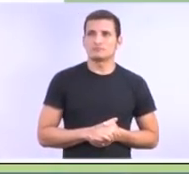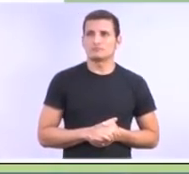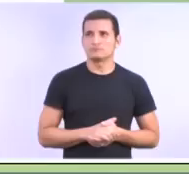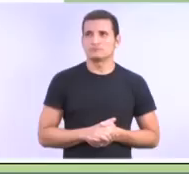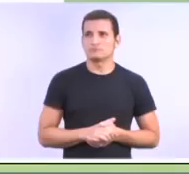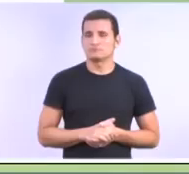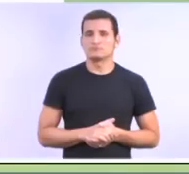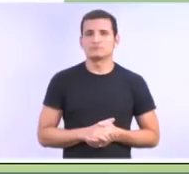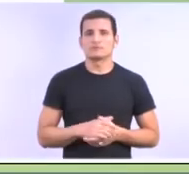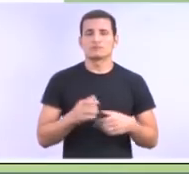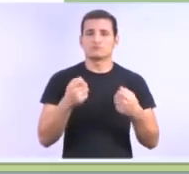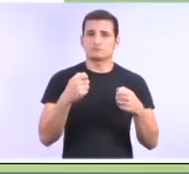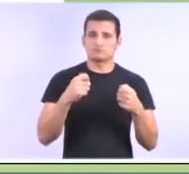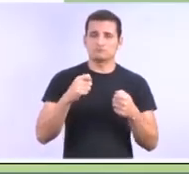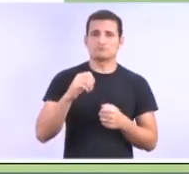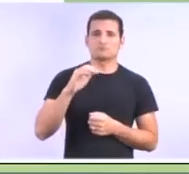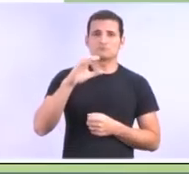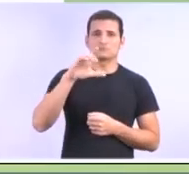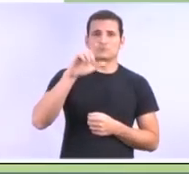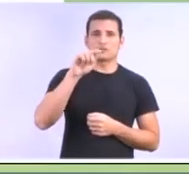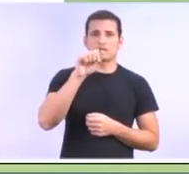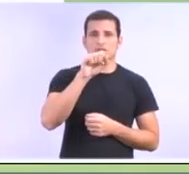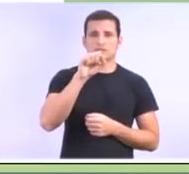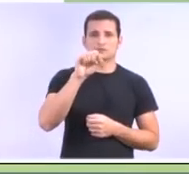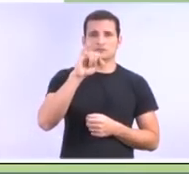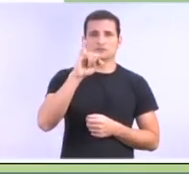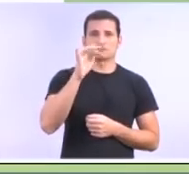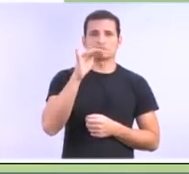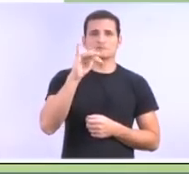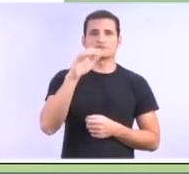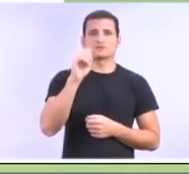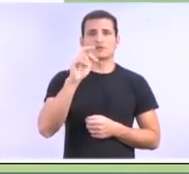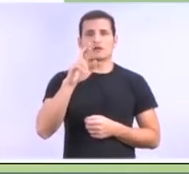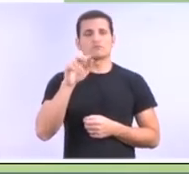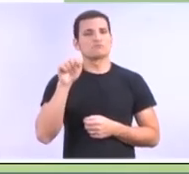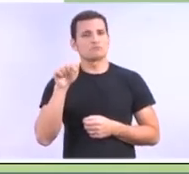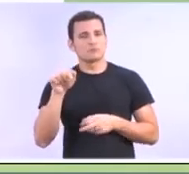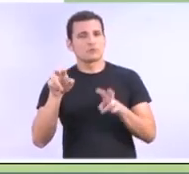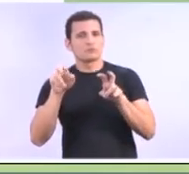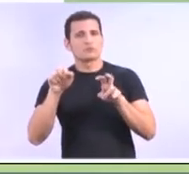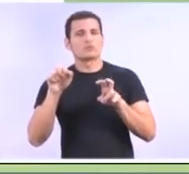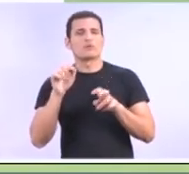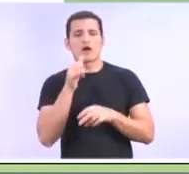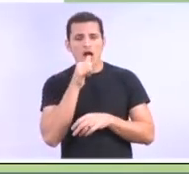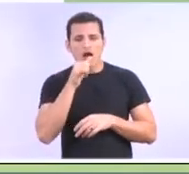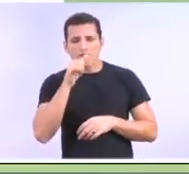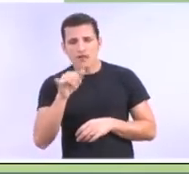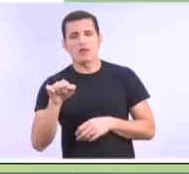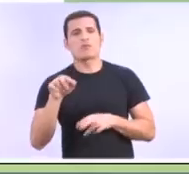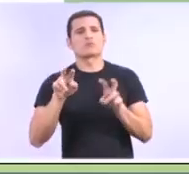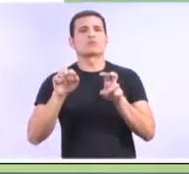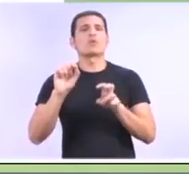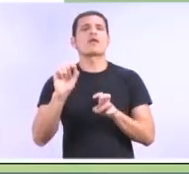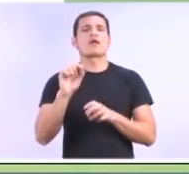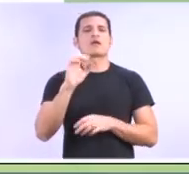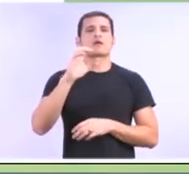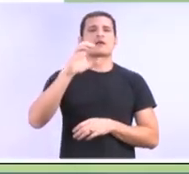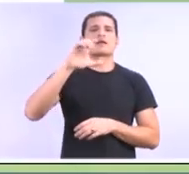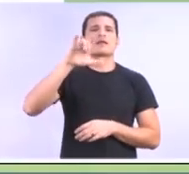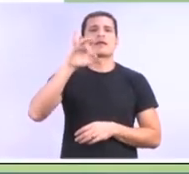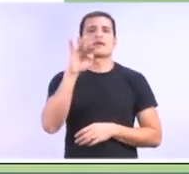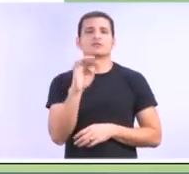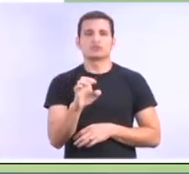preciso classificar para o computador o que é um cliente. Então, para classificar,